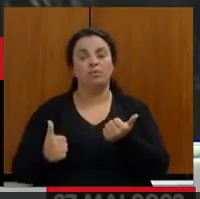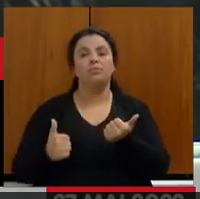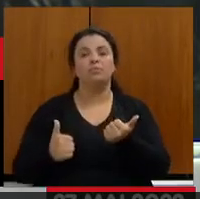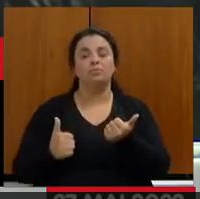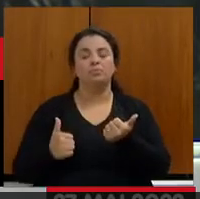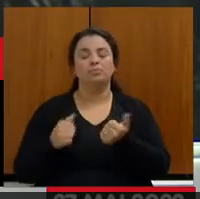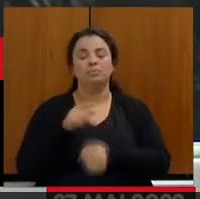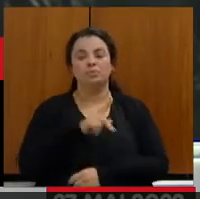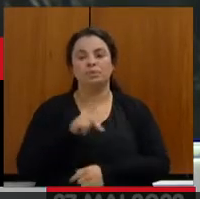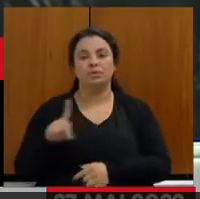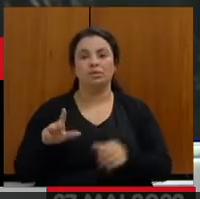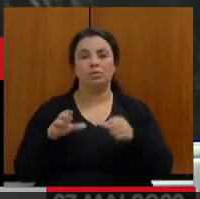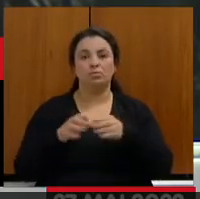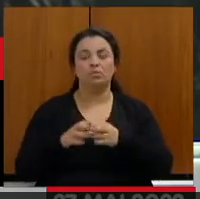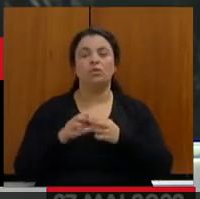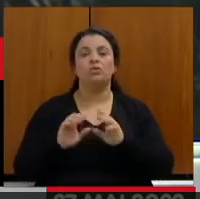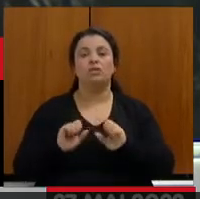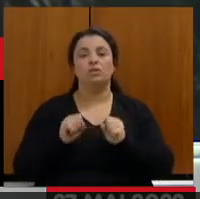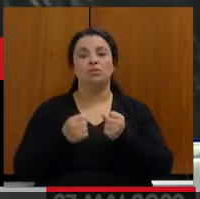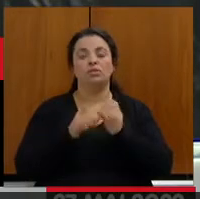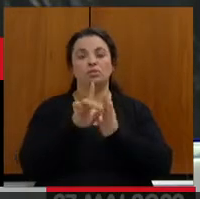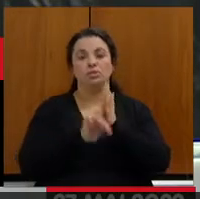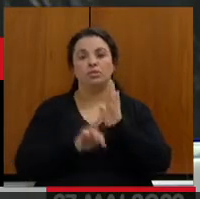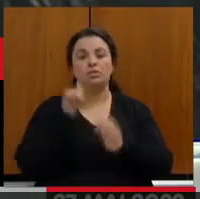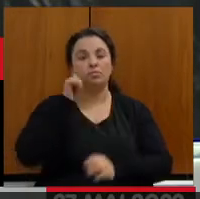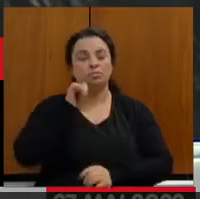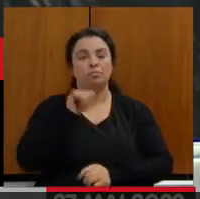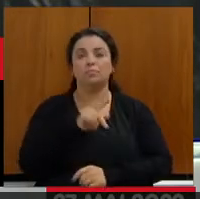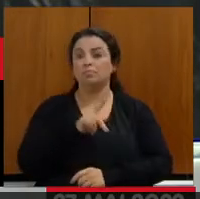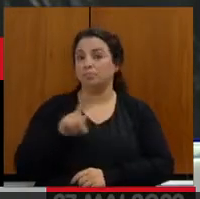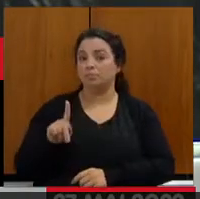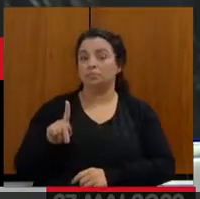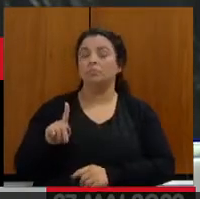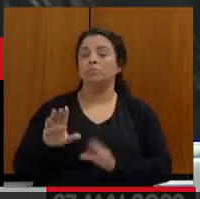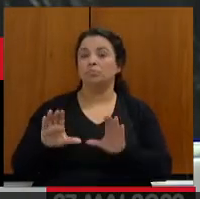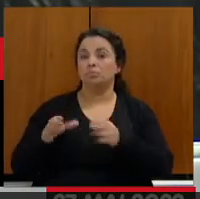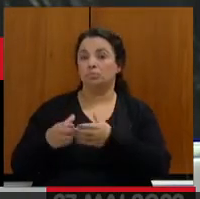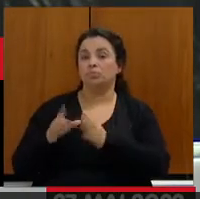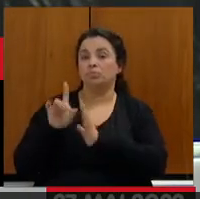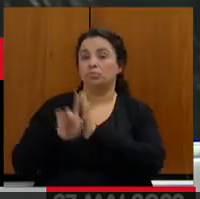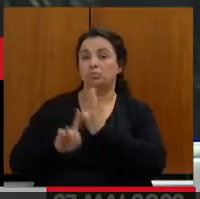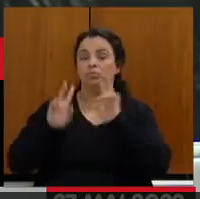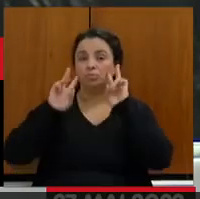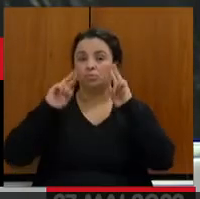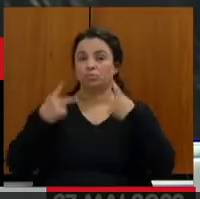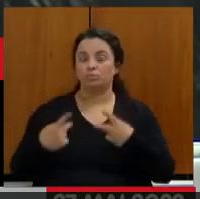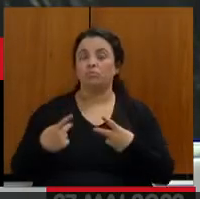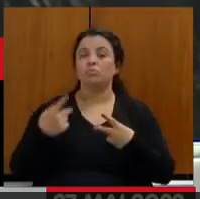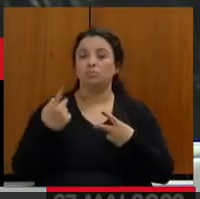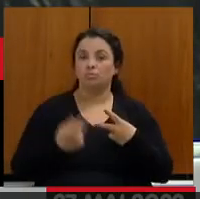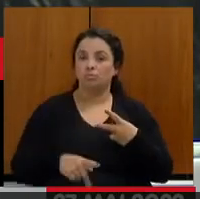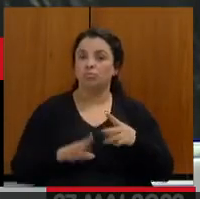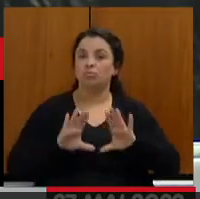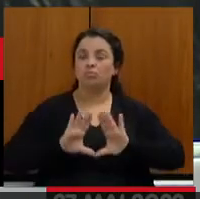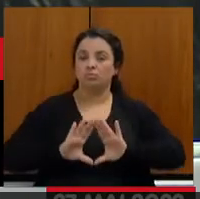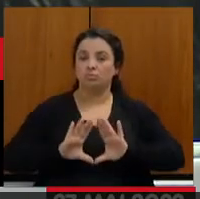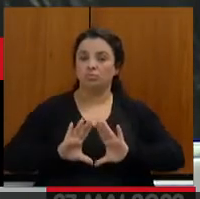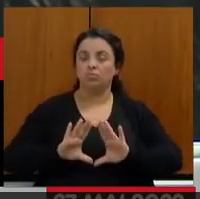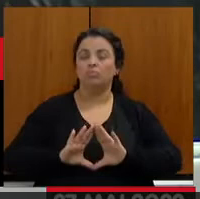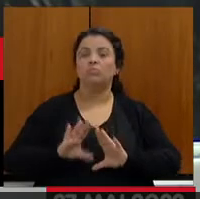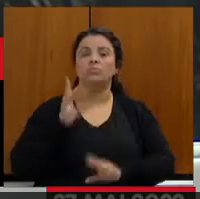de defesa dos direitos da mulher e Presidenta da Comissão de Direitos Humanos da Assembleia Legislativa do Estado de Minas Gerais